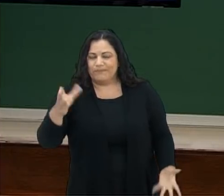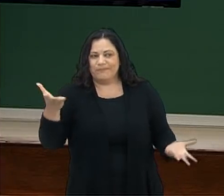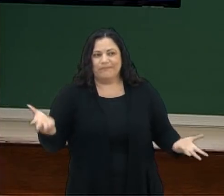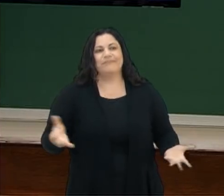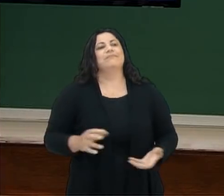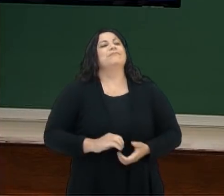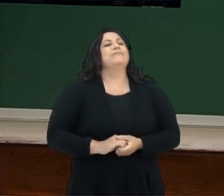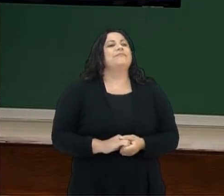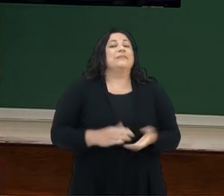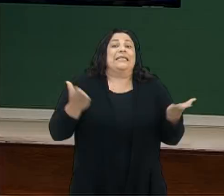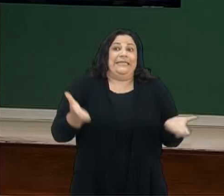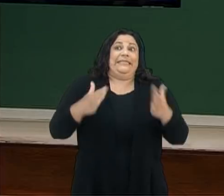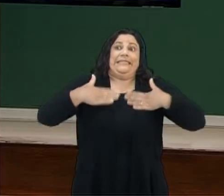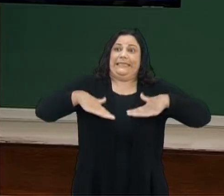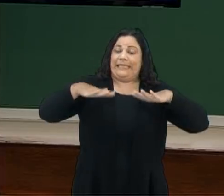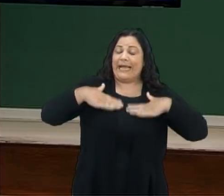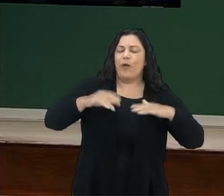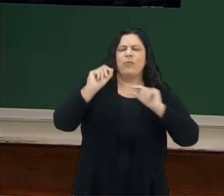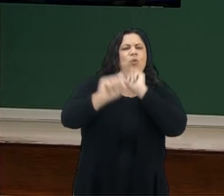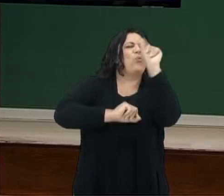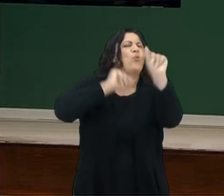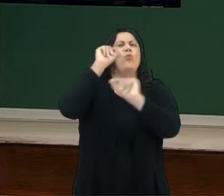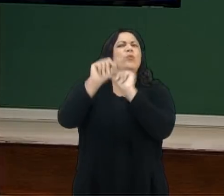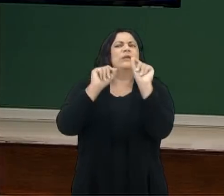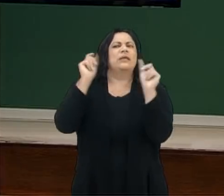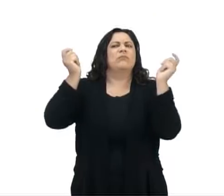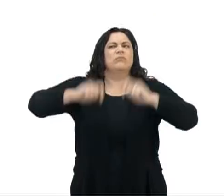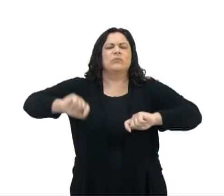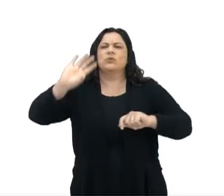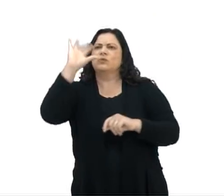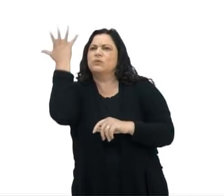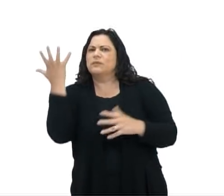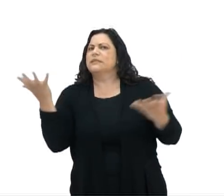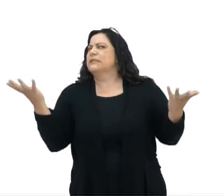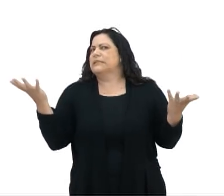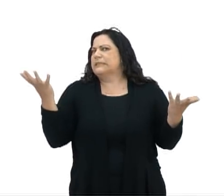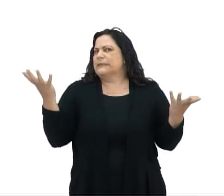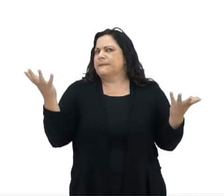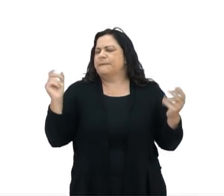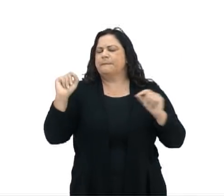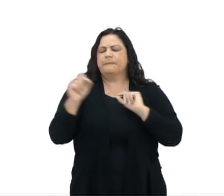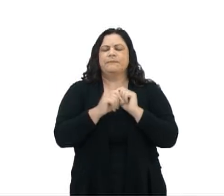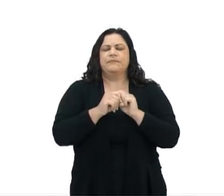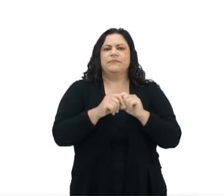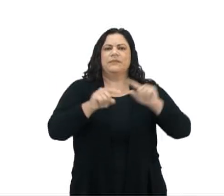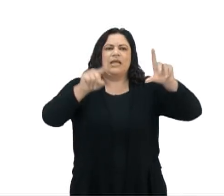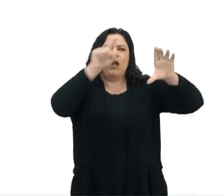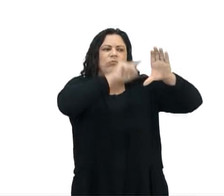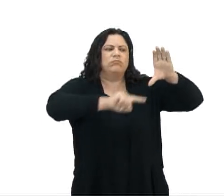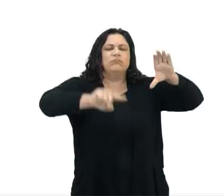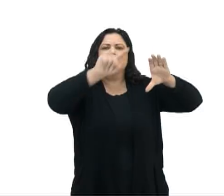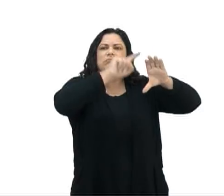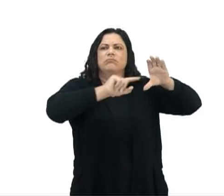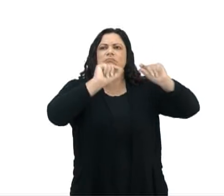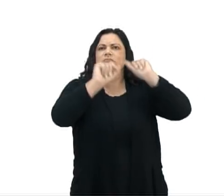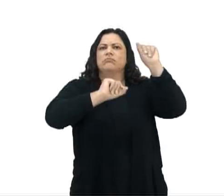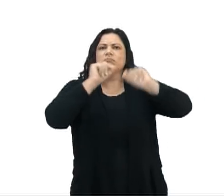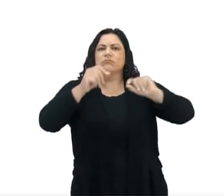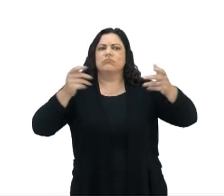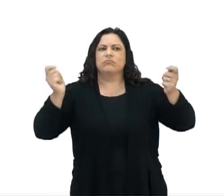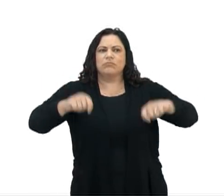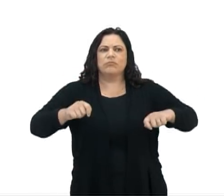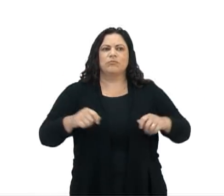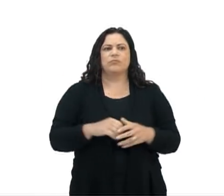calma. Primeiro nós vamos definir o que pode acontecer com o polígono em relação à circunferência, tá? O polígono ele pode